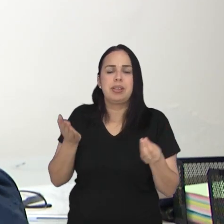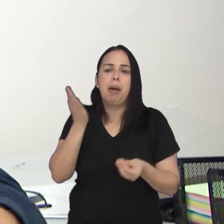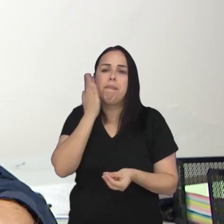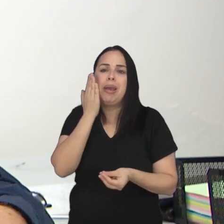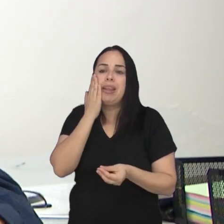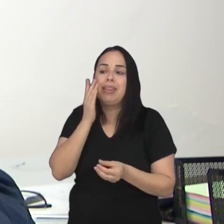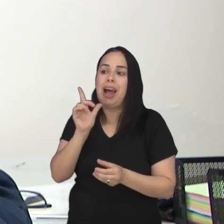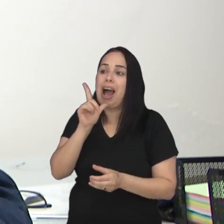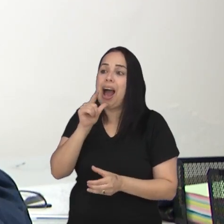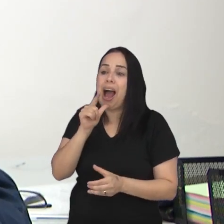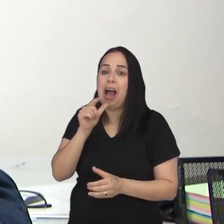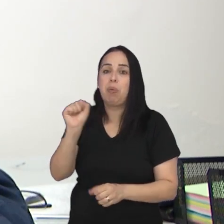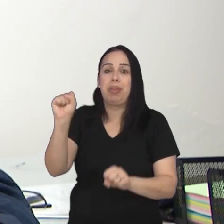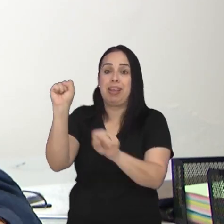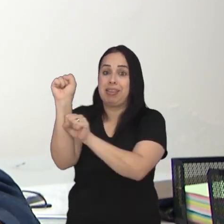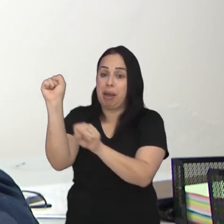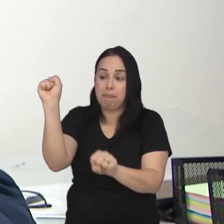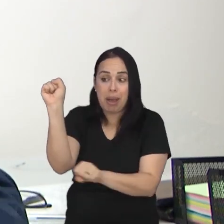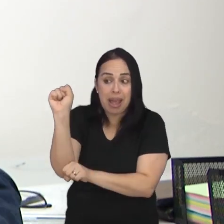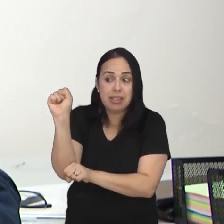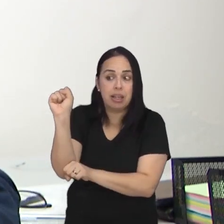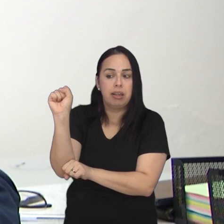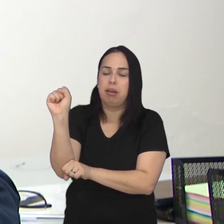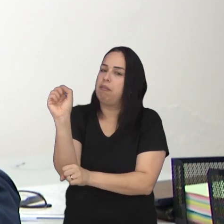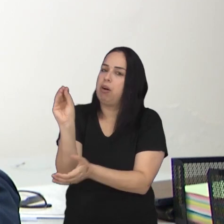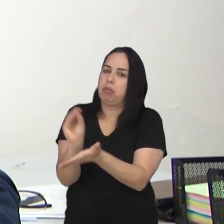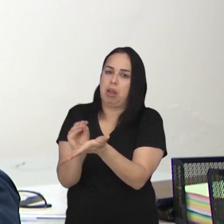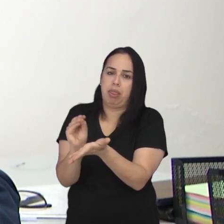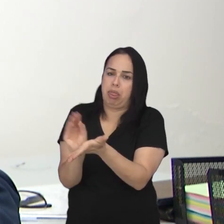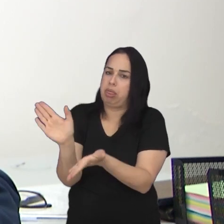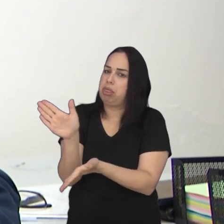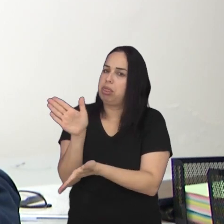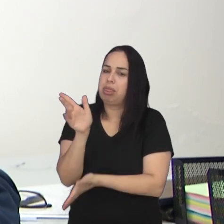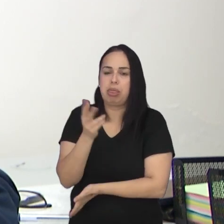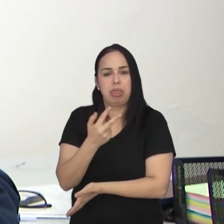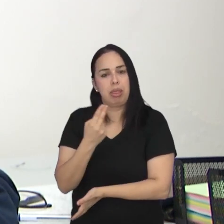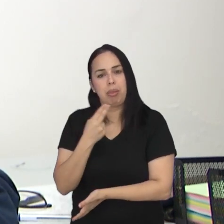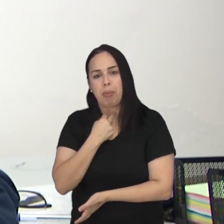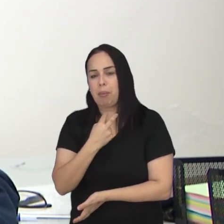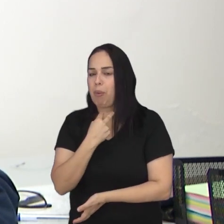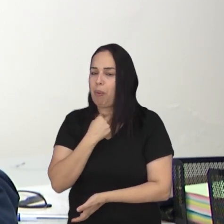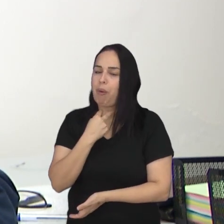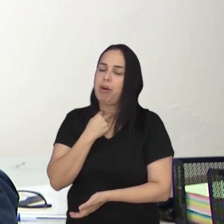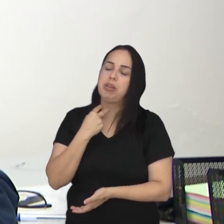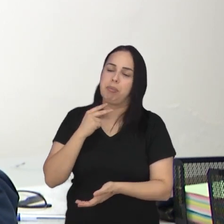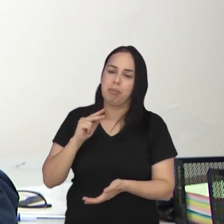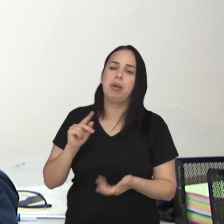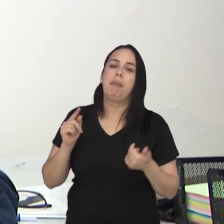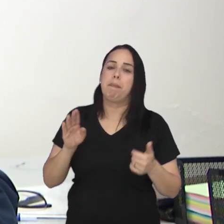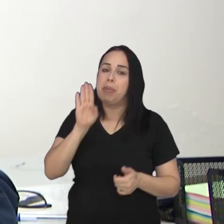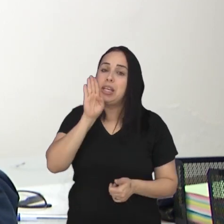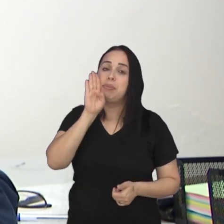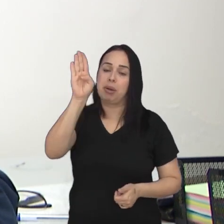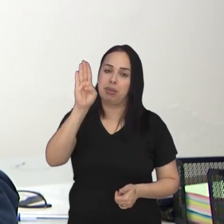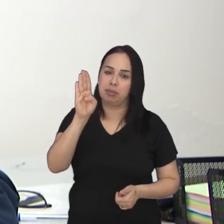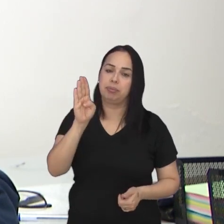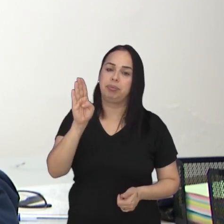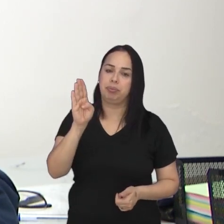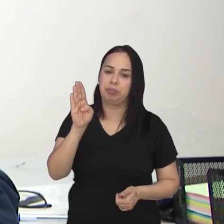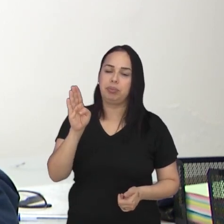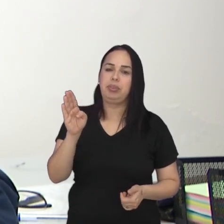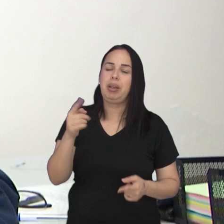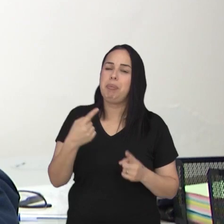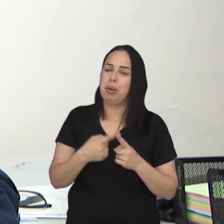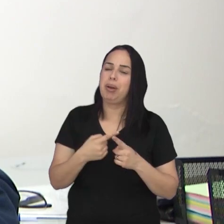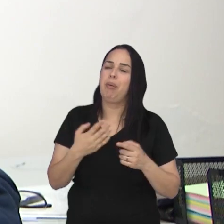a oferta de água na cidade através da Sabesp, para que não tenha falta, né, para que se diminua as ocorrências,